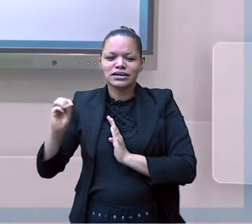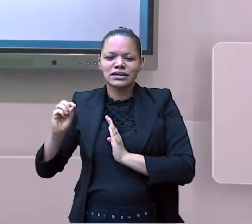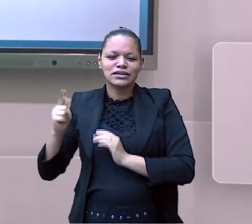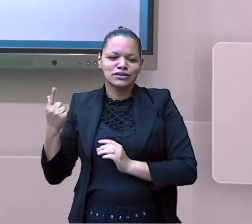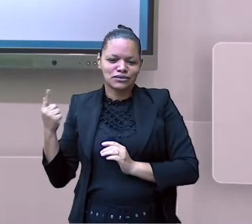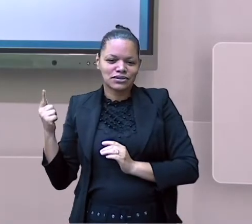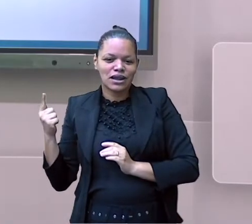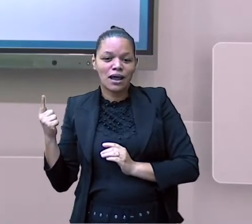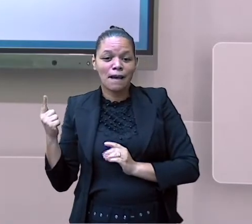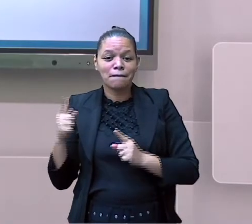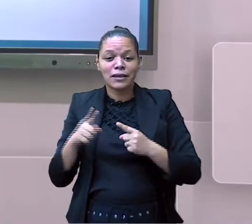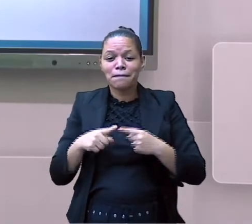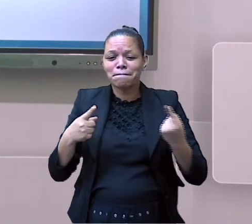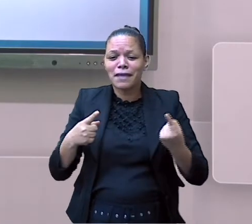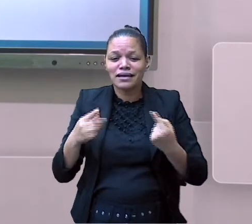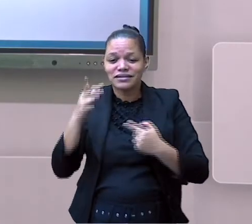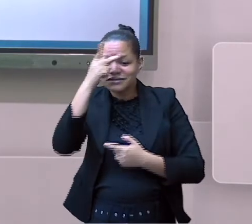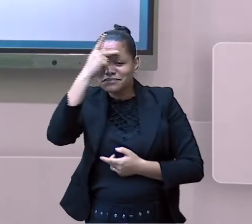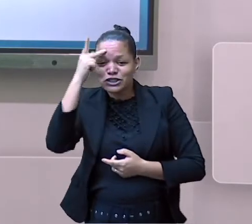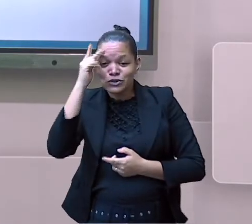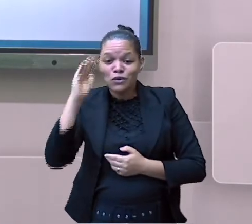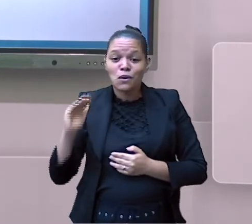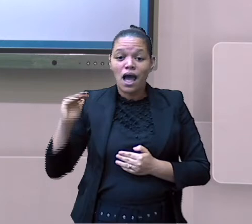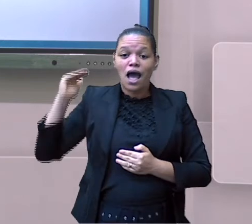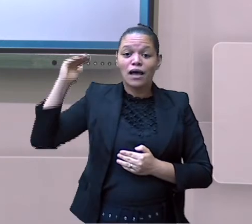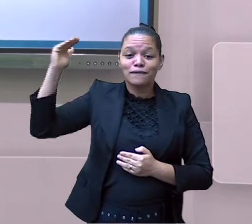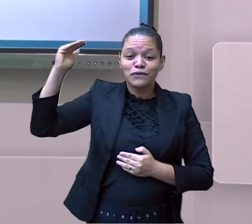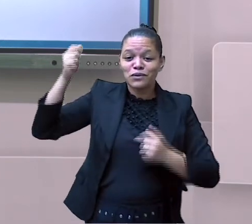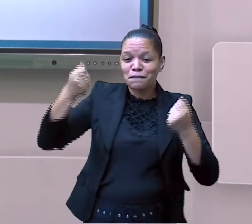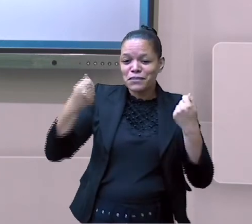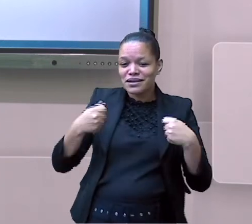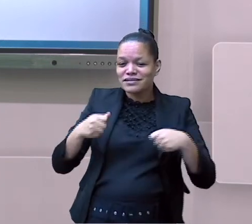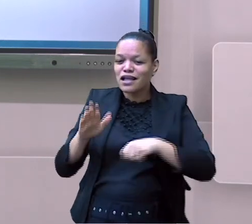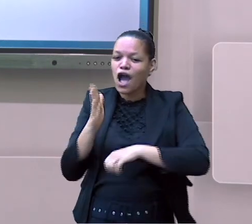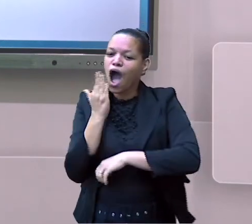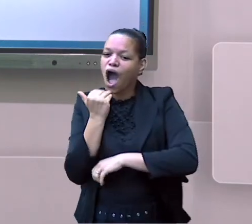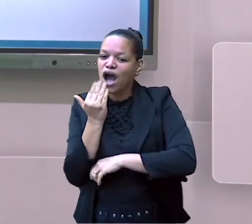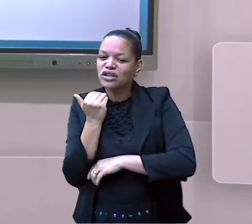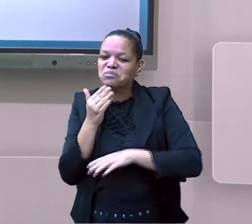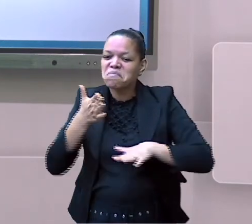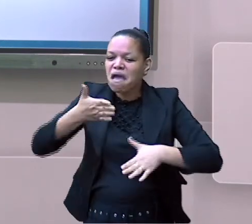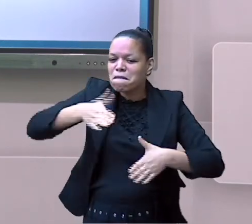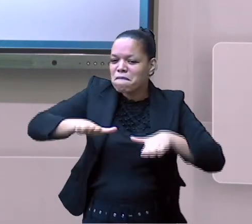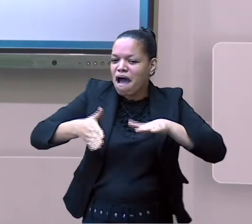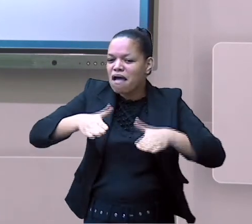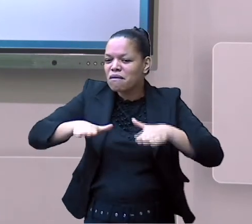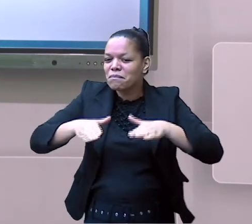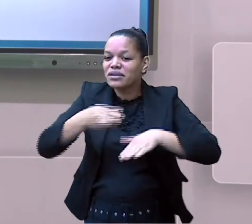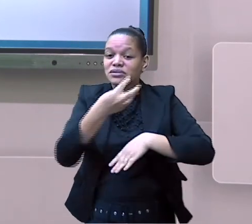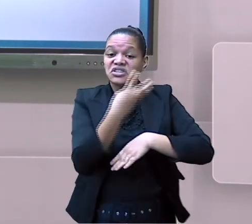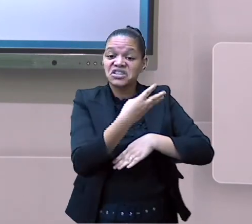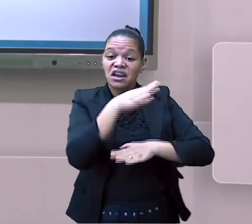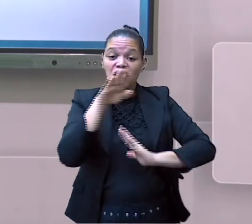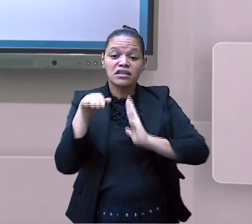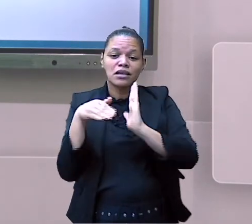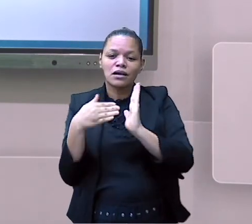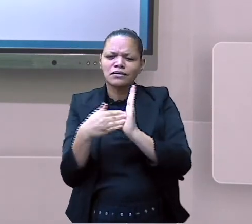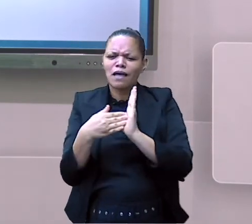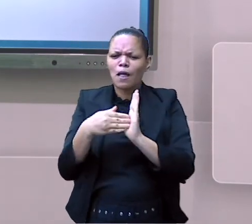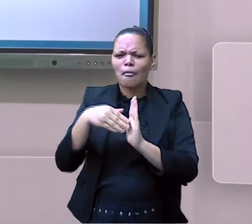de frutas por dia. Então, o que nós temos aí? Nós temos que fazer o quê? Pegar